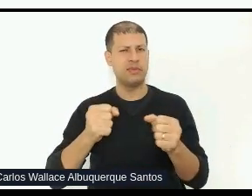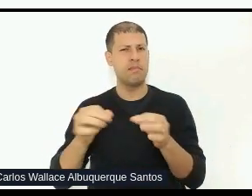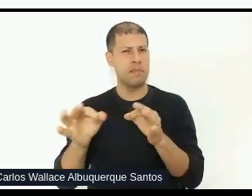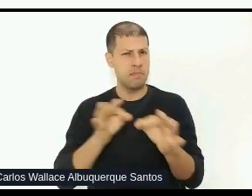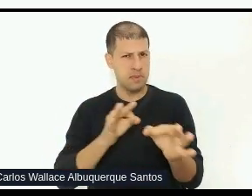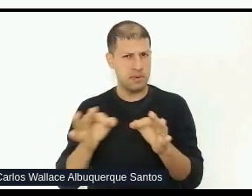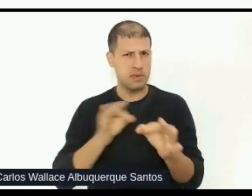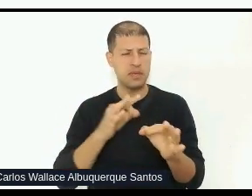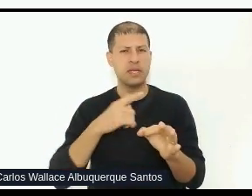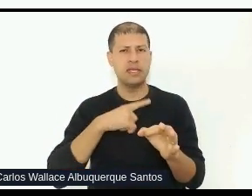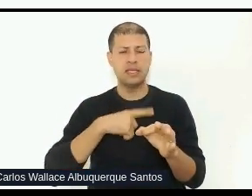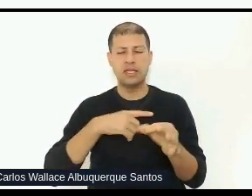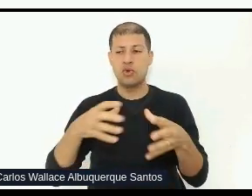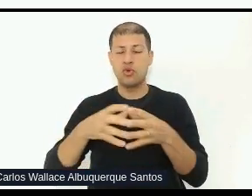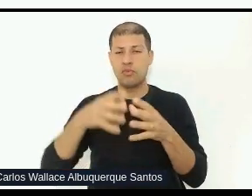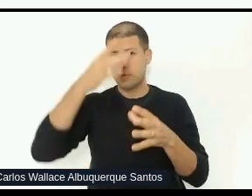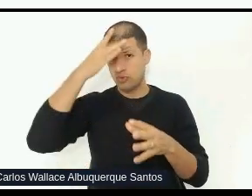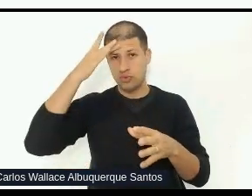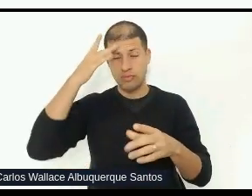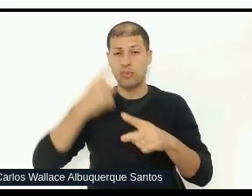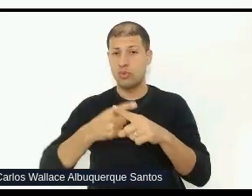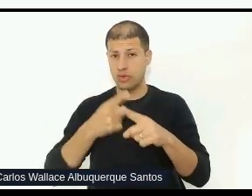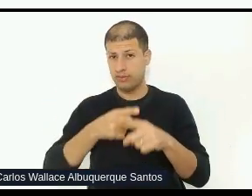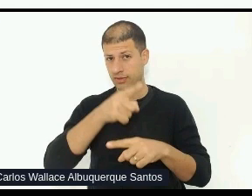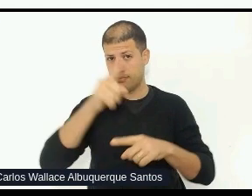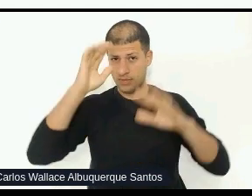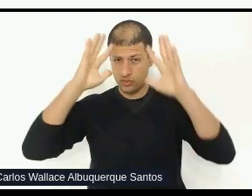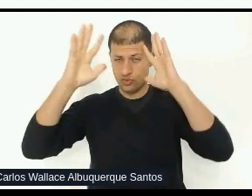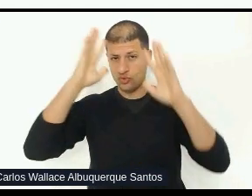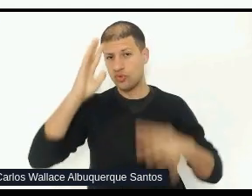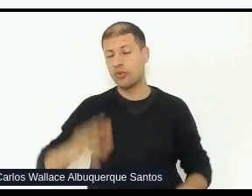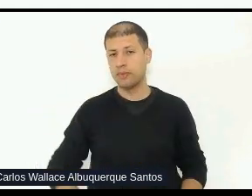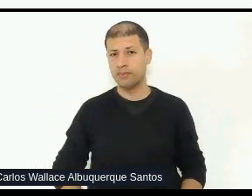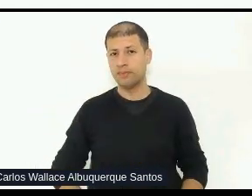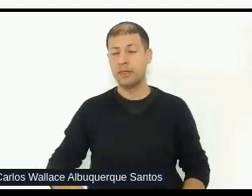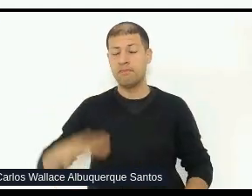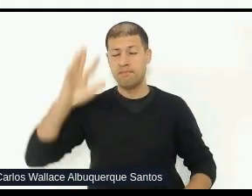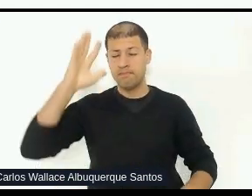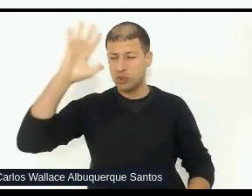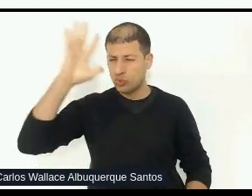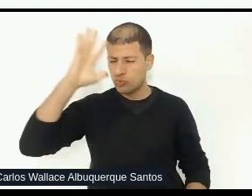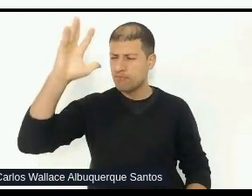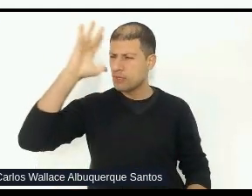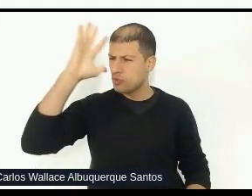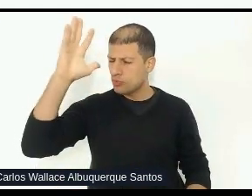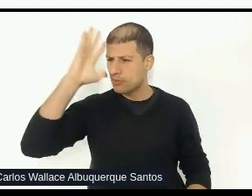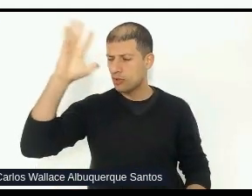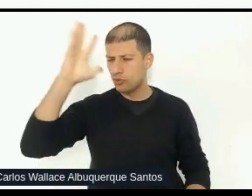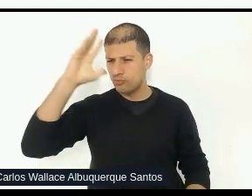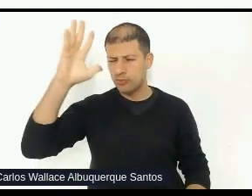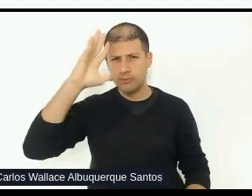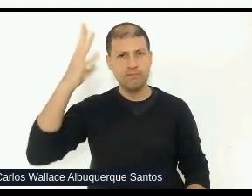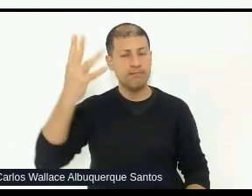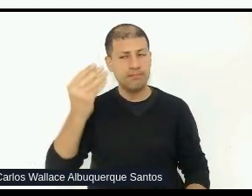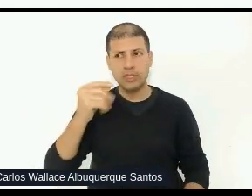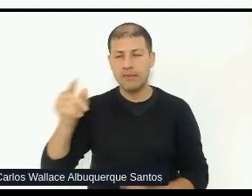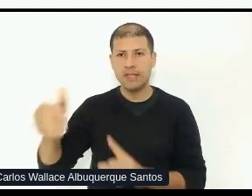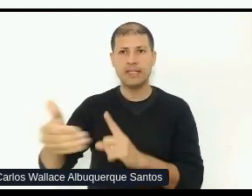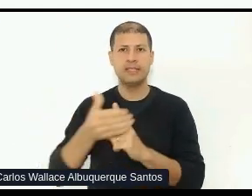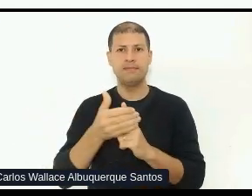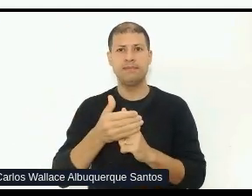esse grupo de pessoas, porque vocês pensaram e repensaram a forma de acolher muito antes que essas